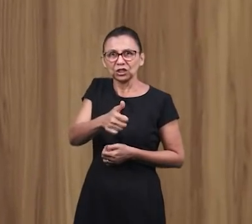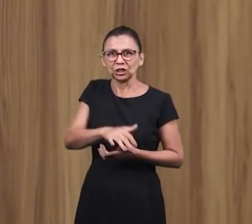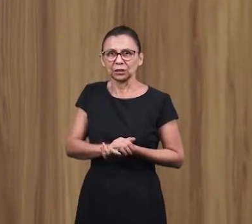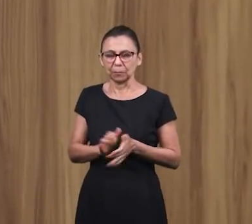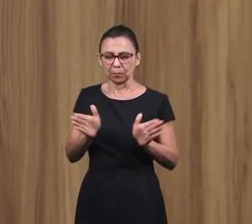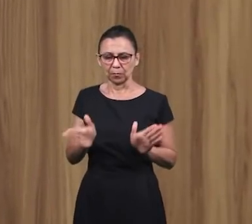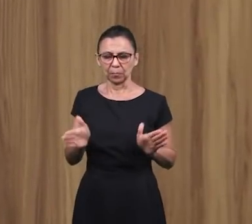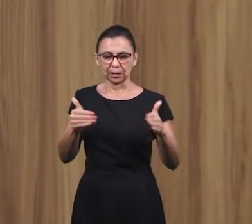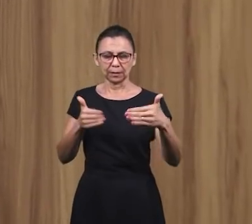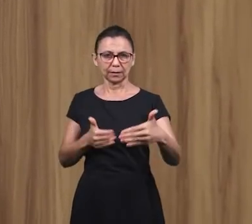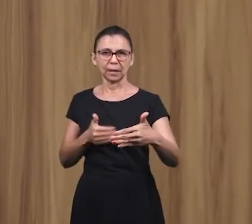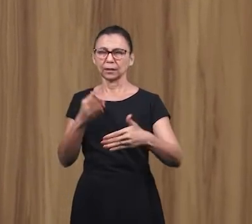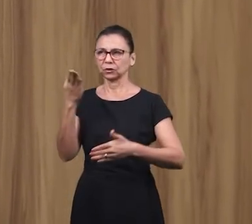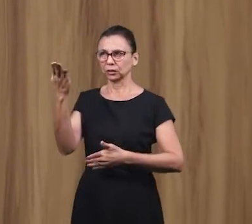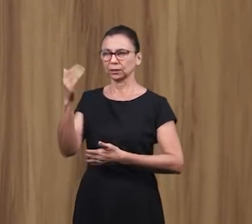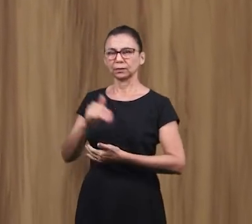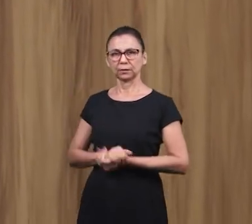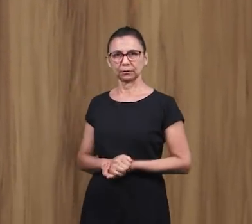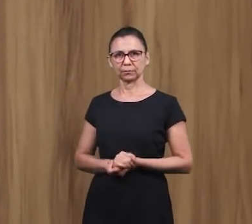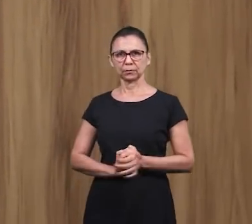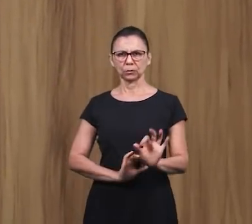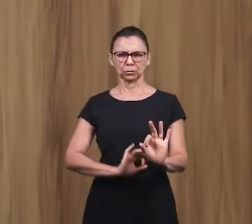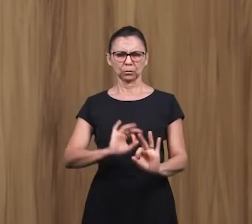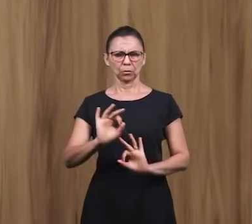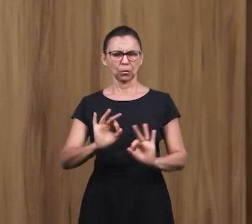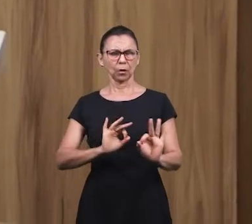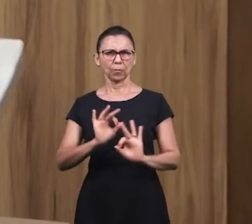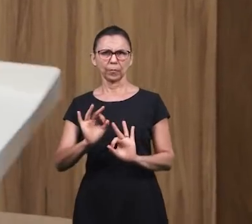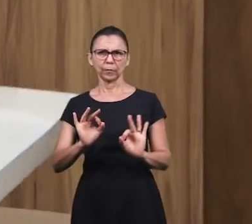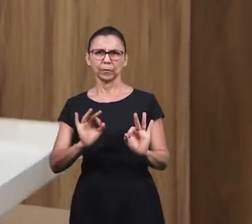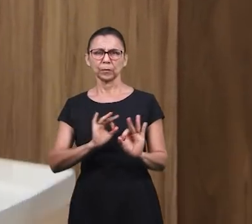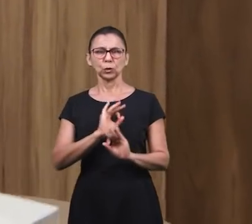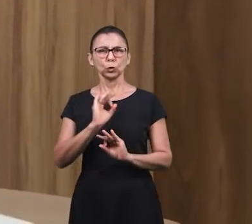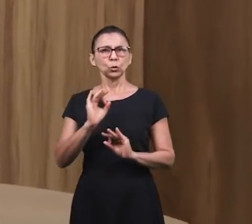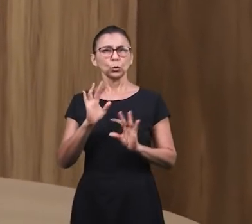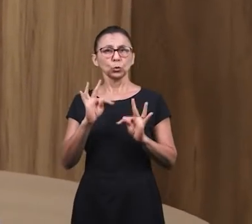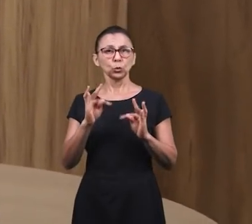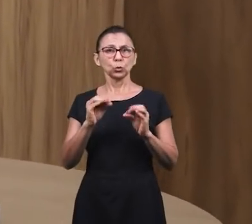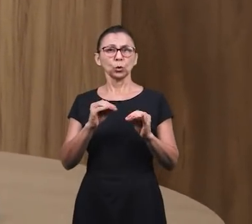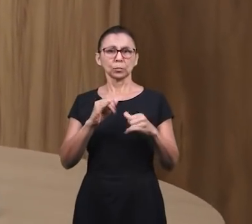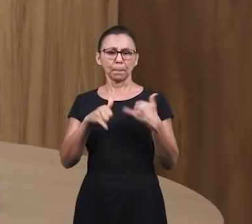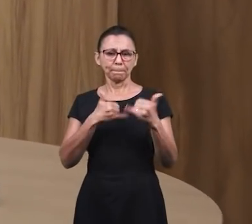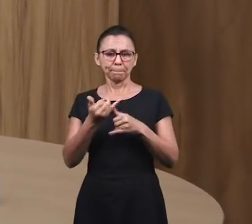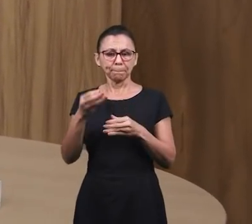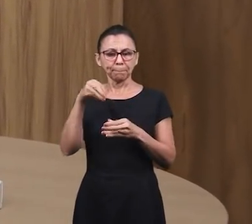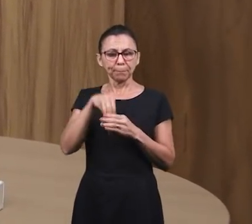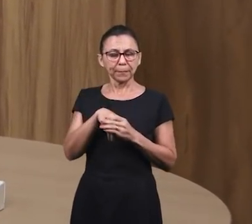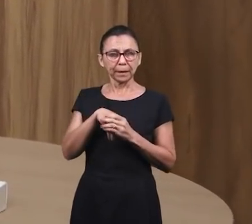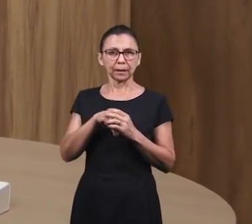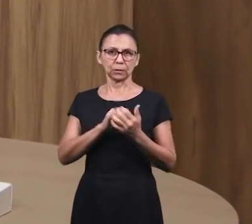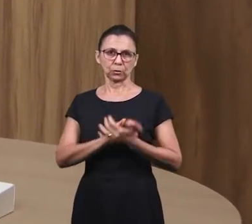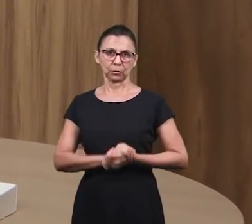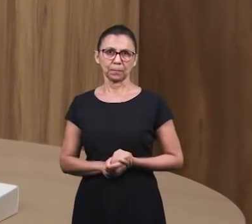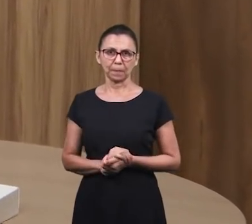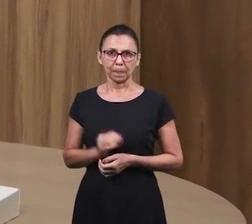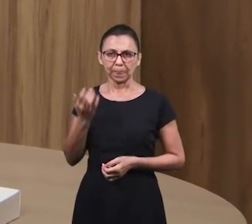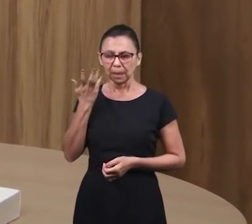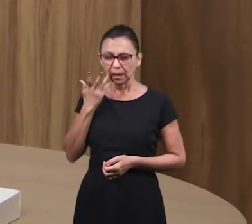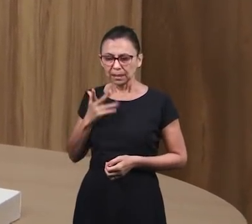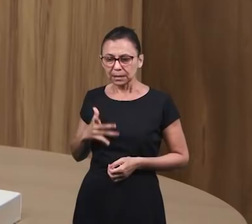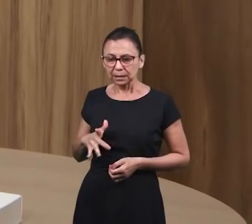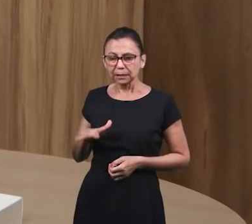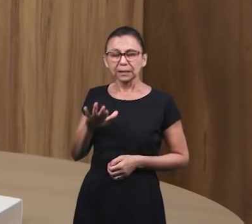de brinquedos que está arrumada, com todos os brinquedos dentro. E a criança vai procurar